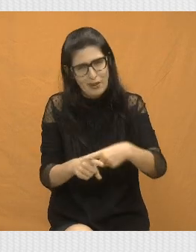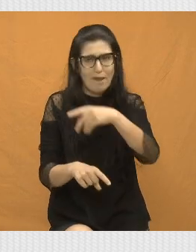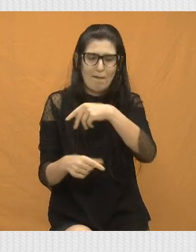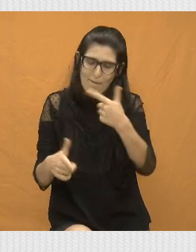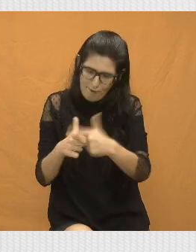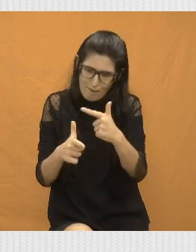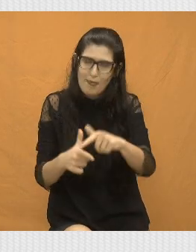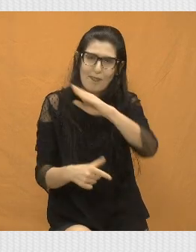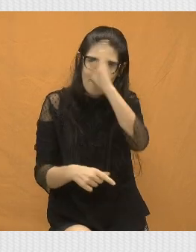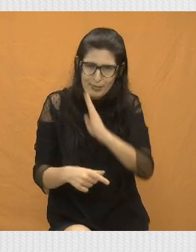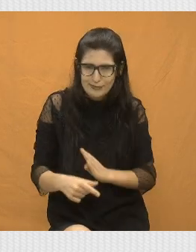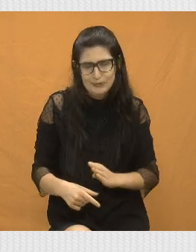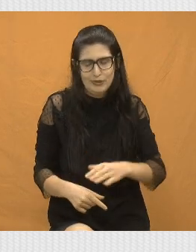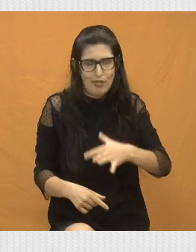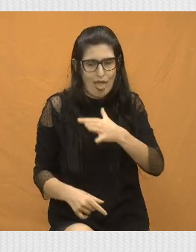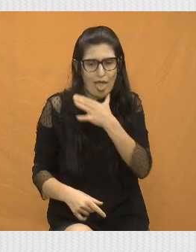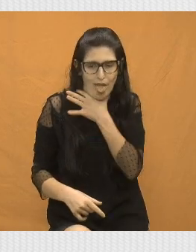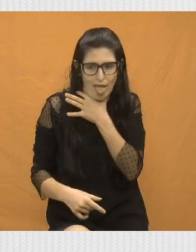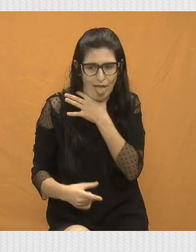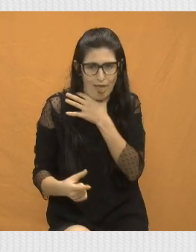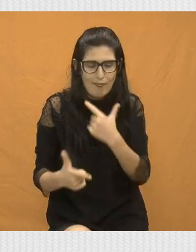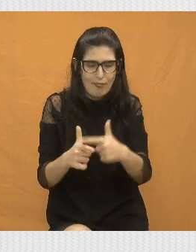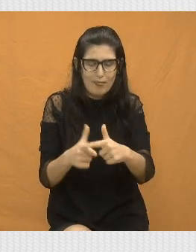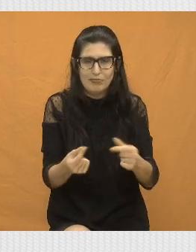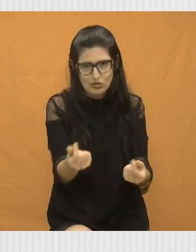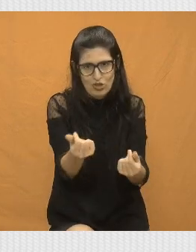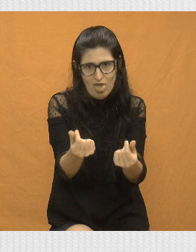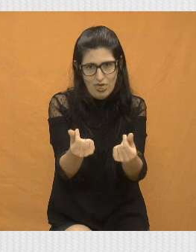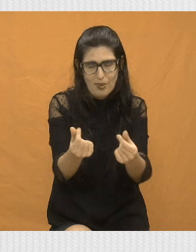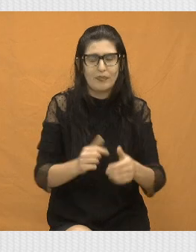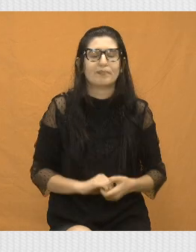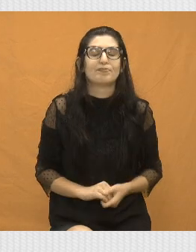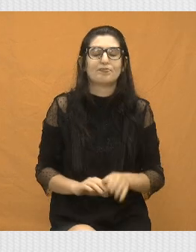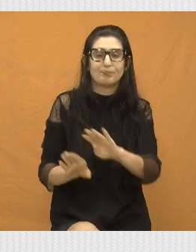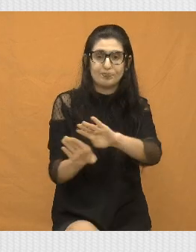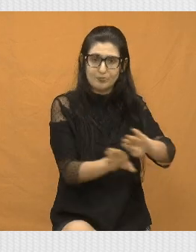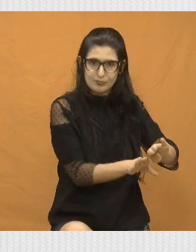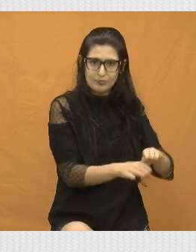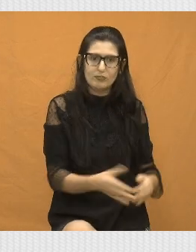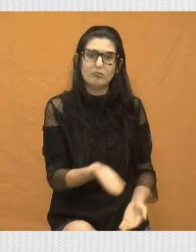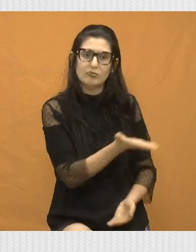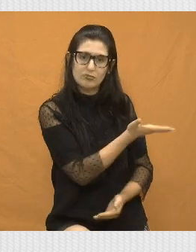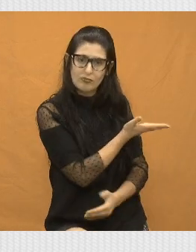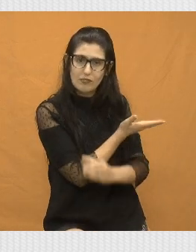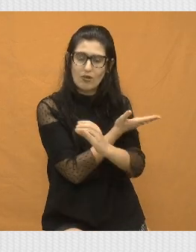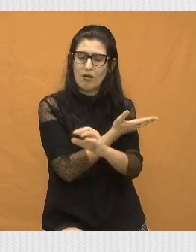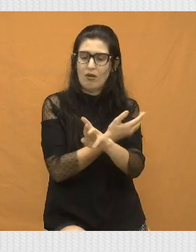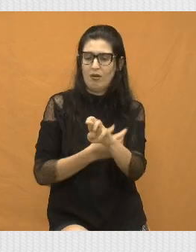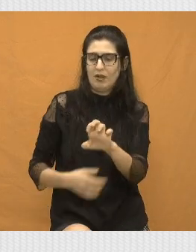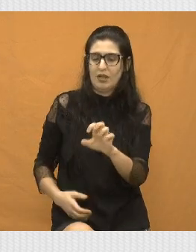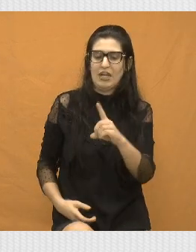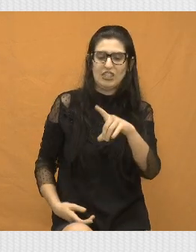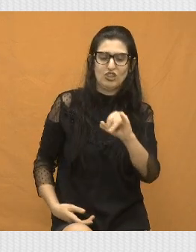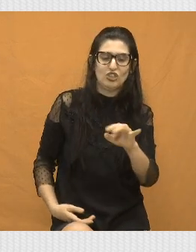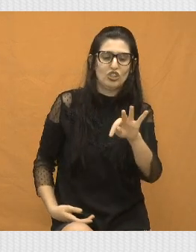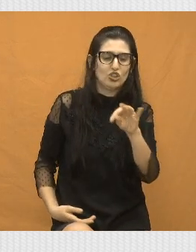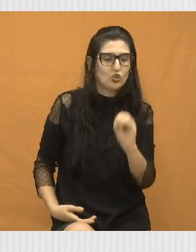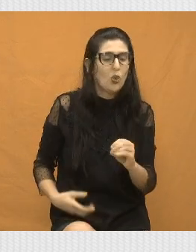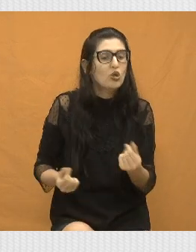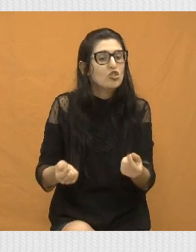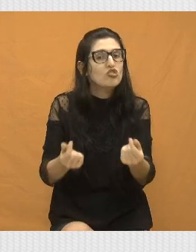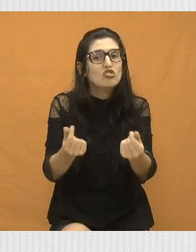temos operações de créditos, que seria receitas oriundas por empréstimos, né? Por enquanto não